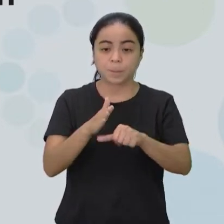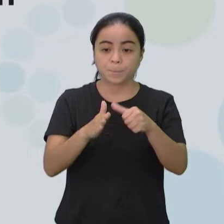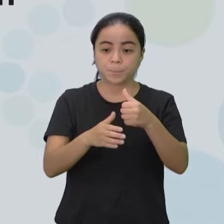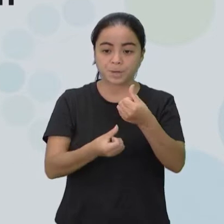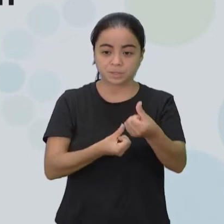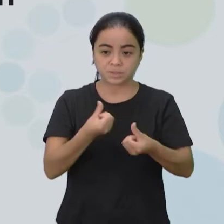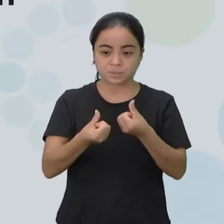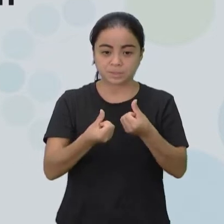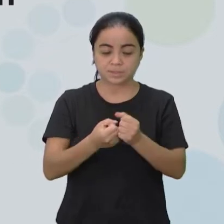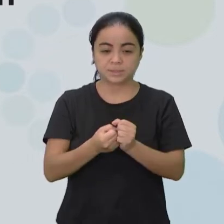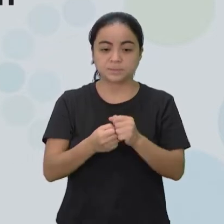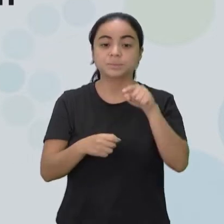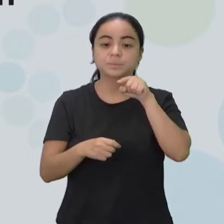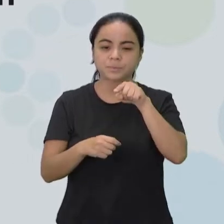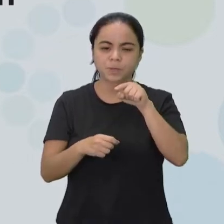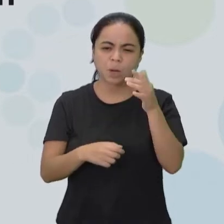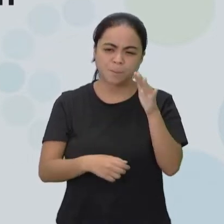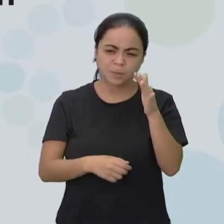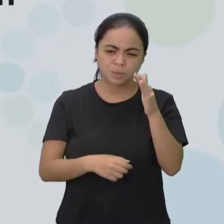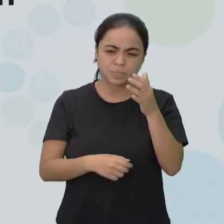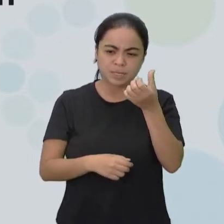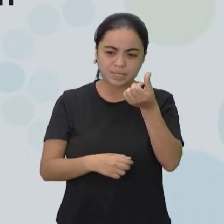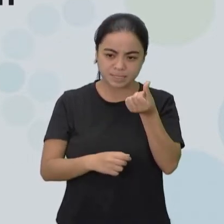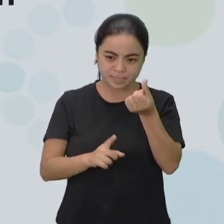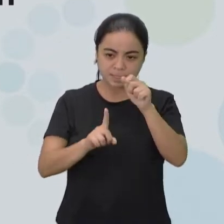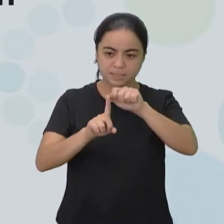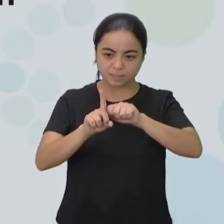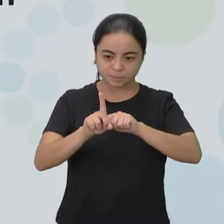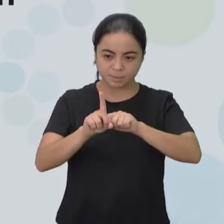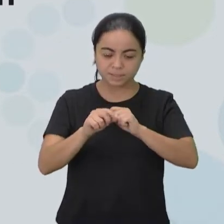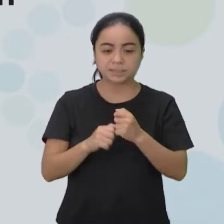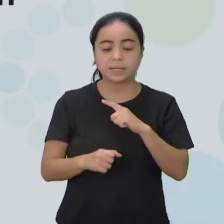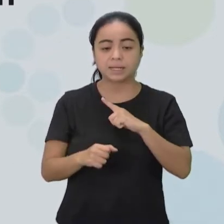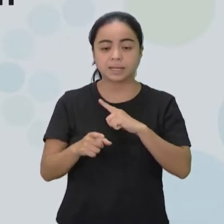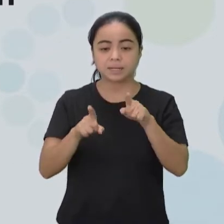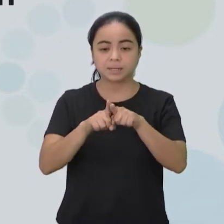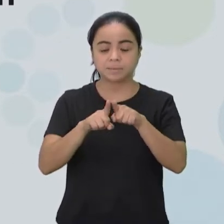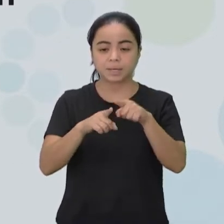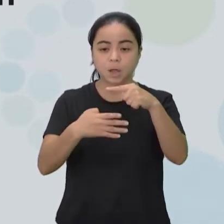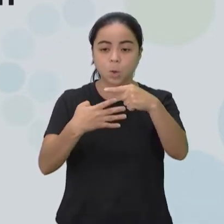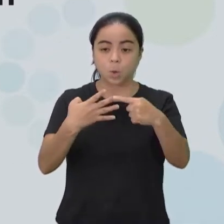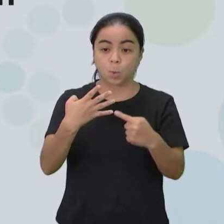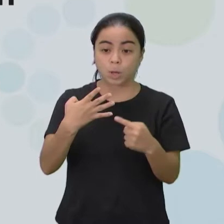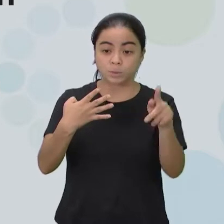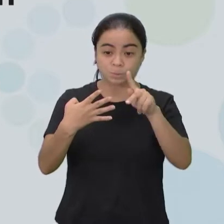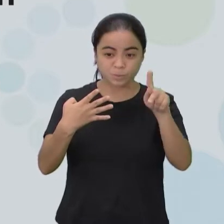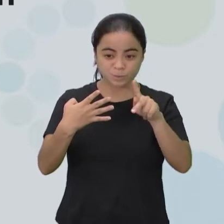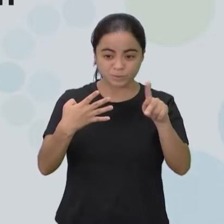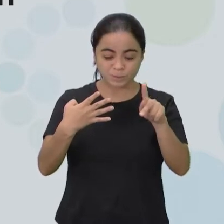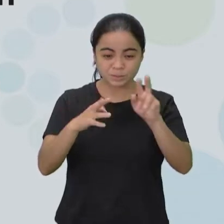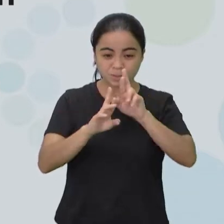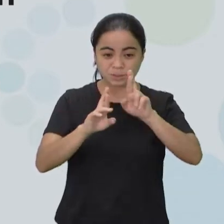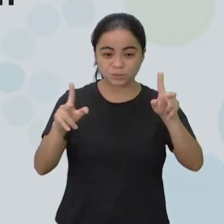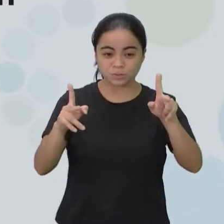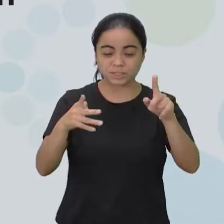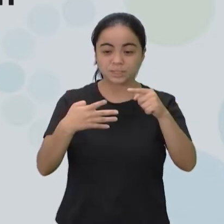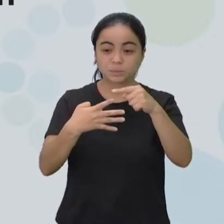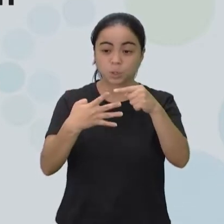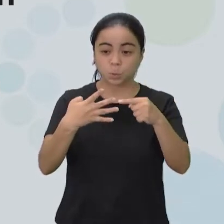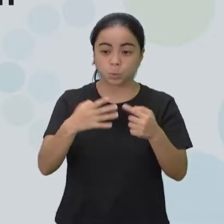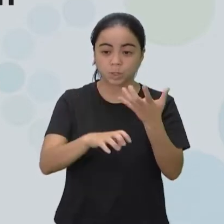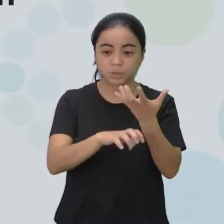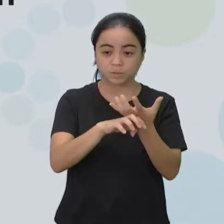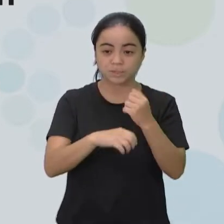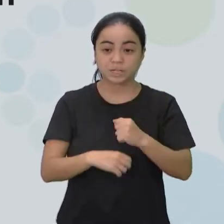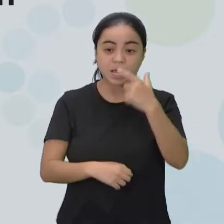unidade curricular ela vai durar aí 6 meses e tem 4 professores diferentes, 4 componentes, né? E eu sou